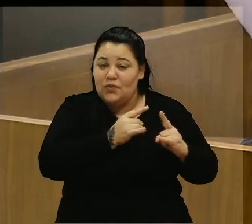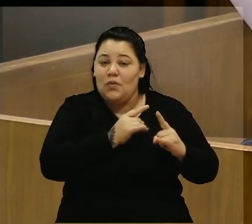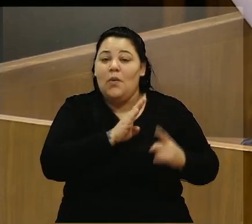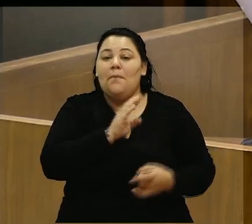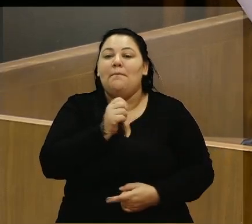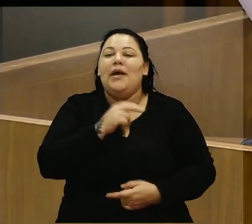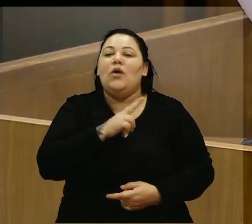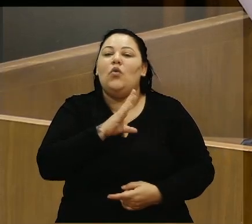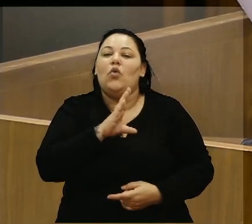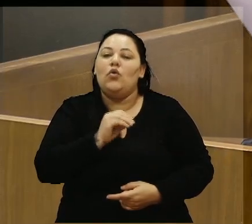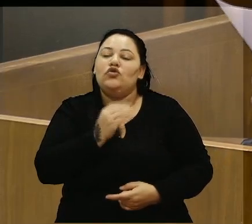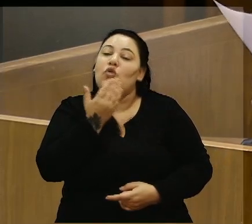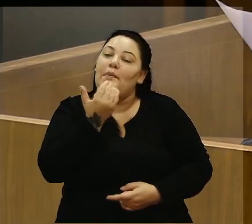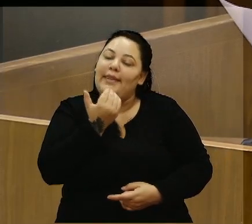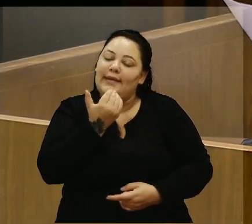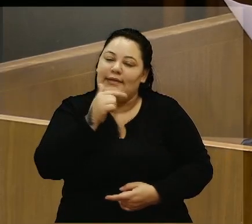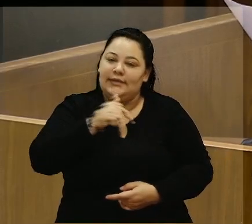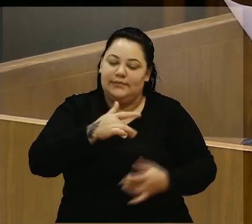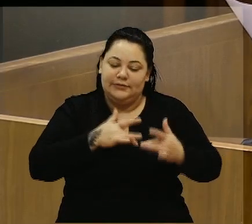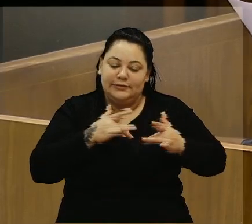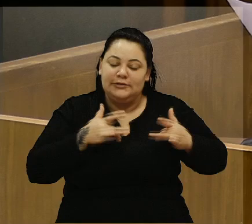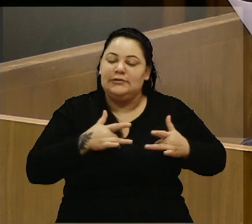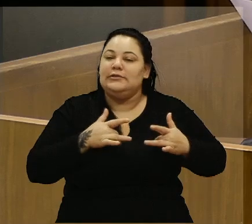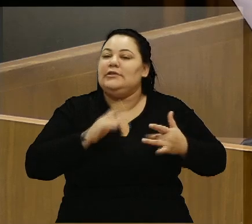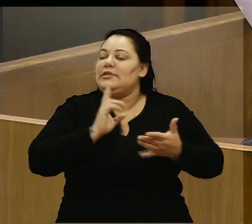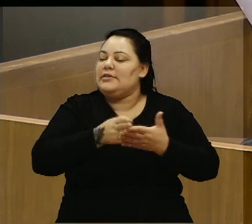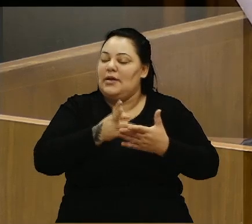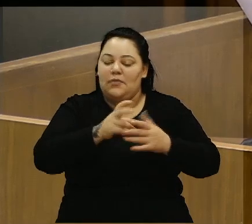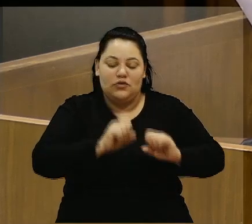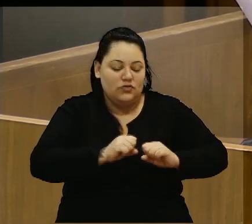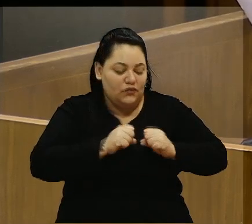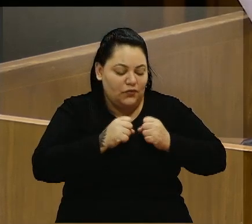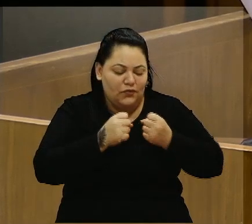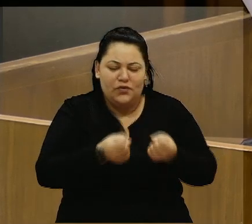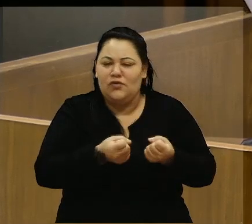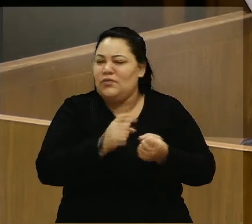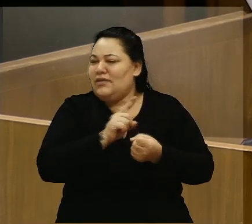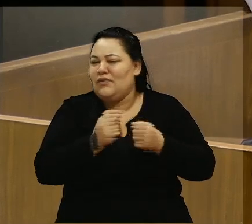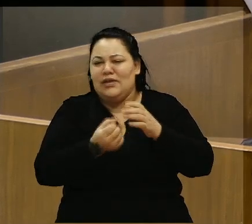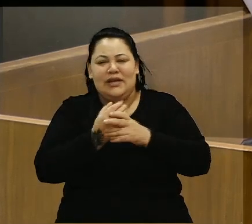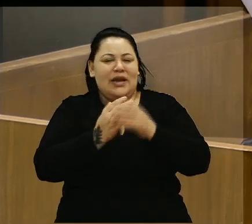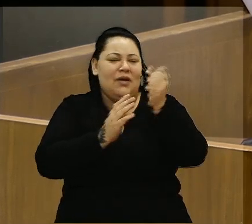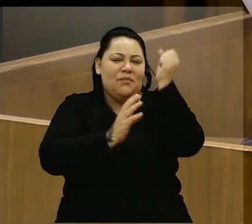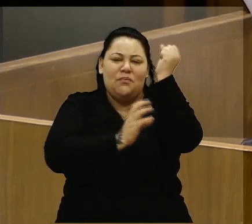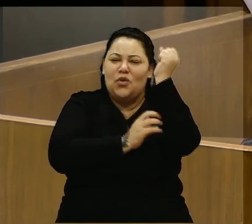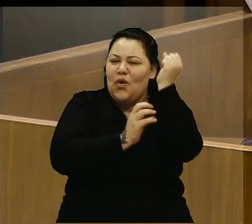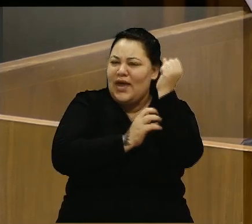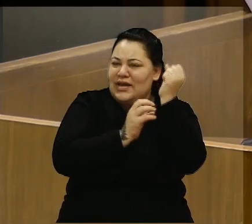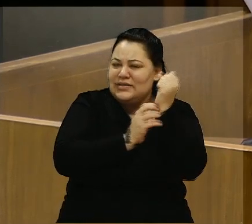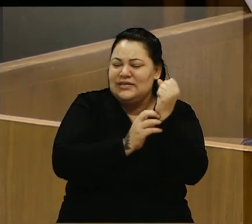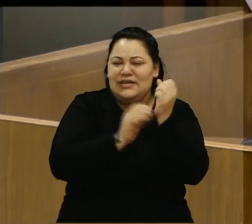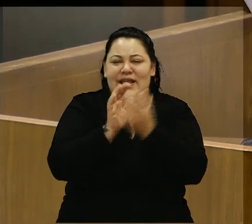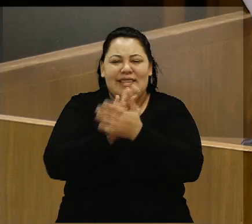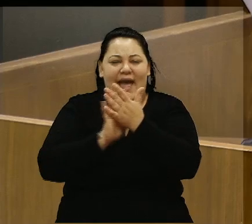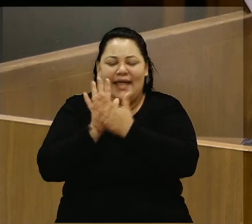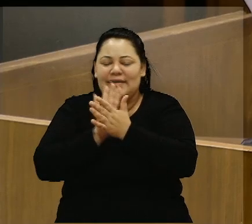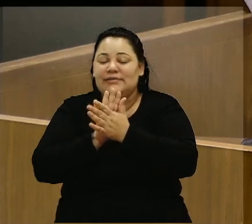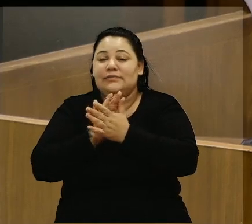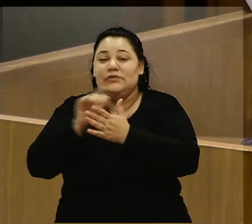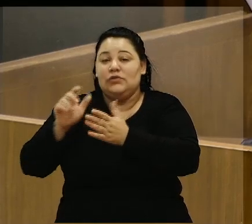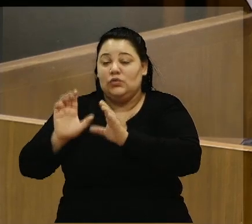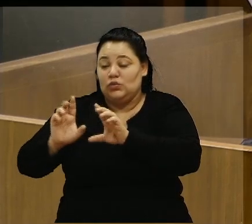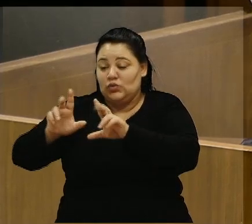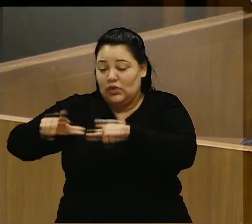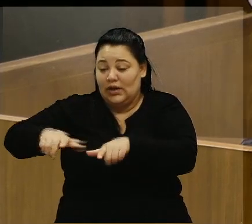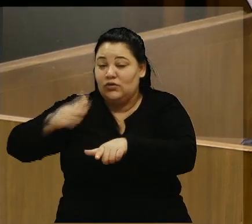da solidariedade. Não mede esforços, não impõe burocracia, não vira o rosto. O Banco de Alimentos é um parceiro diário